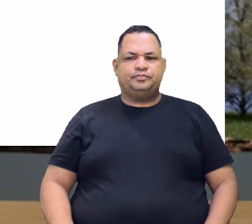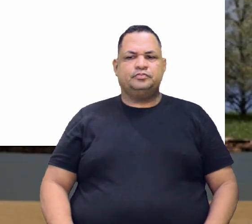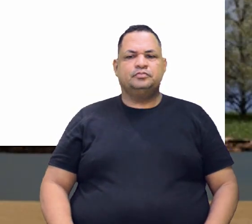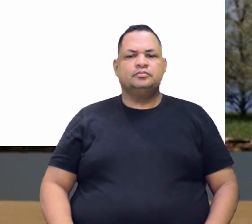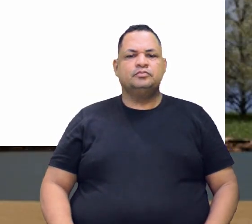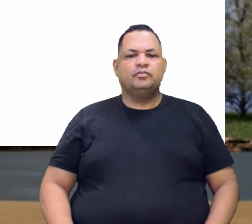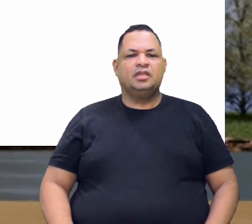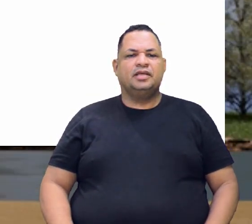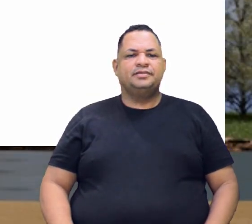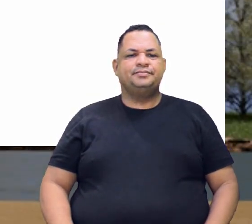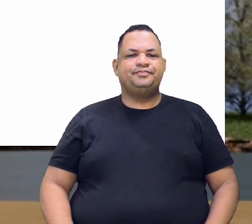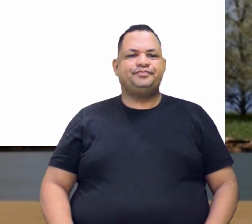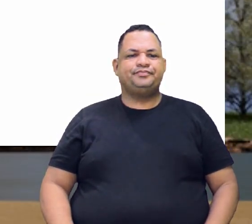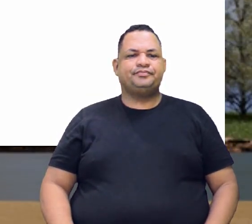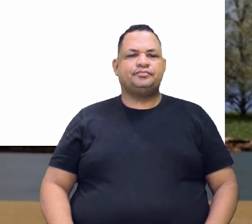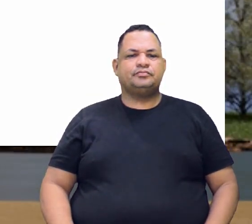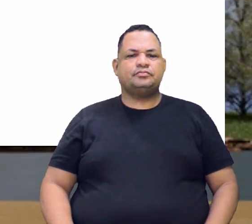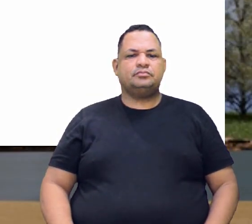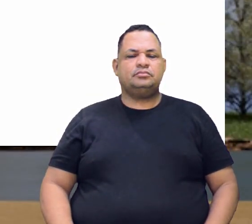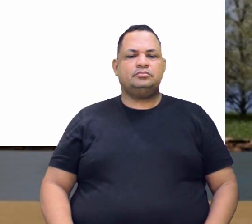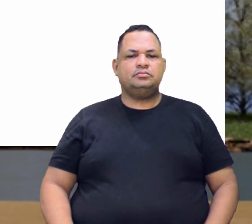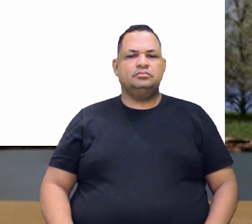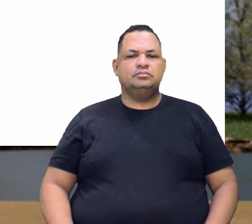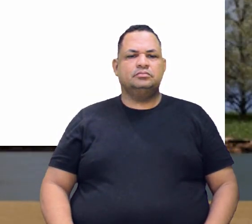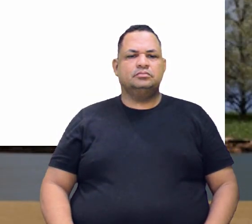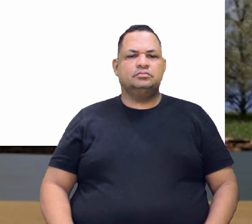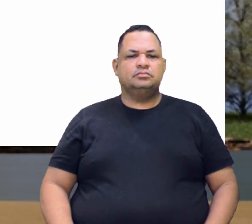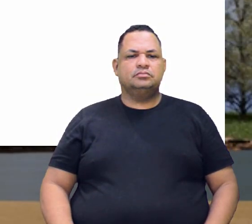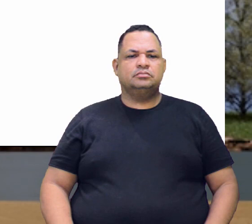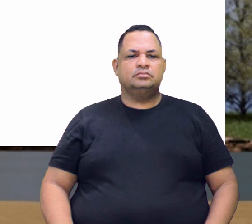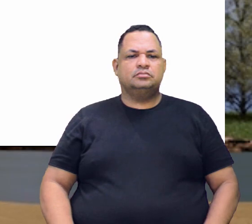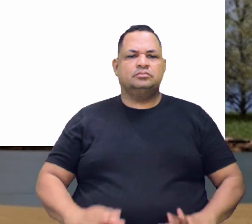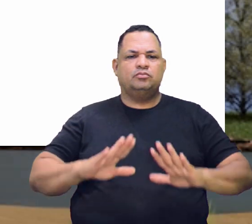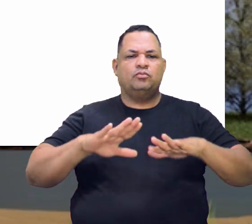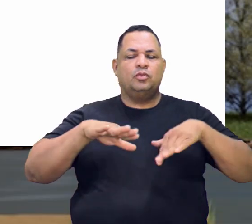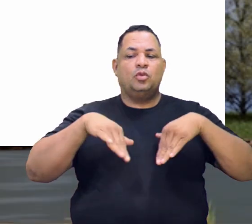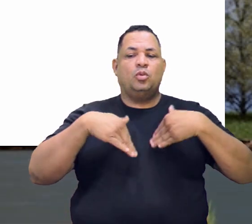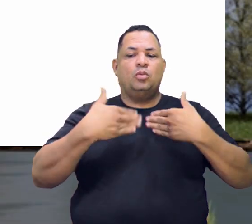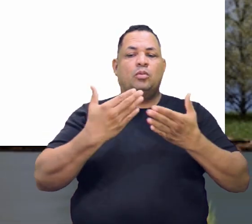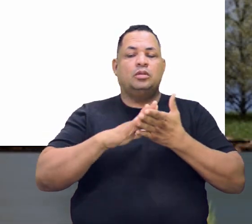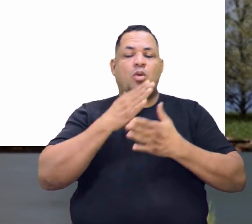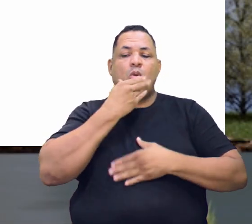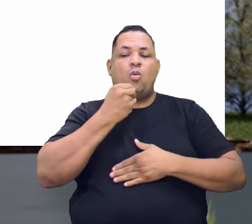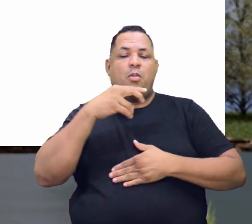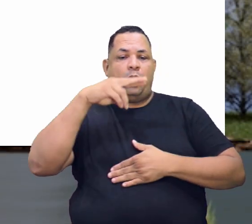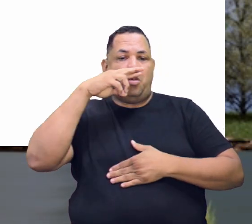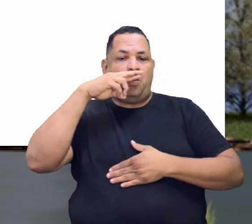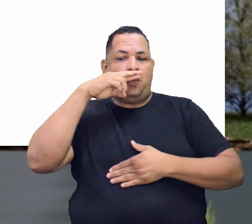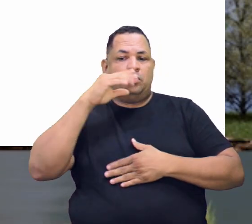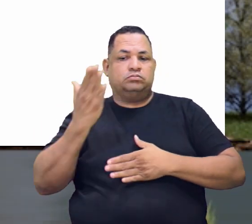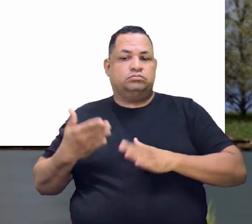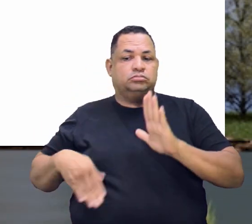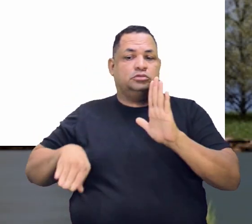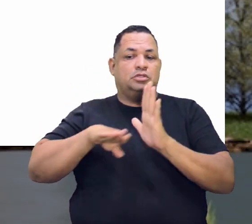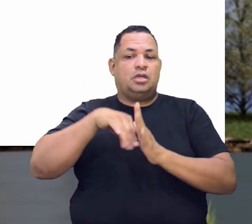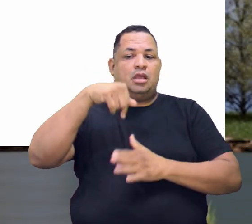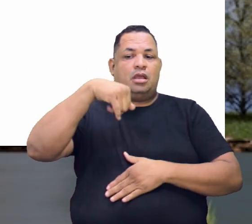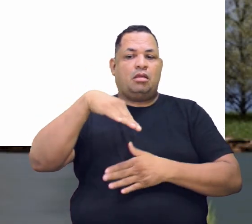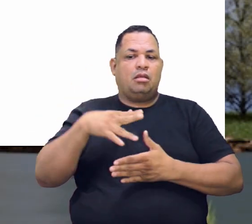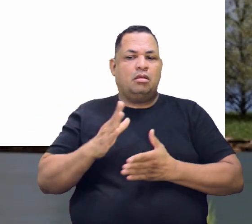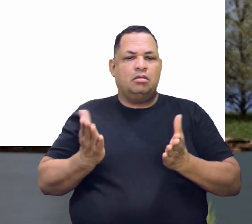Coloca a tela aqui para mim. É isso que vocês viram aqui, alunos. Quando o Rondon ele vem para cá, ele não